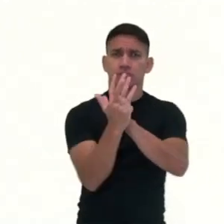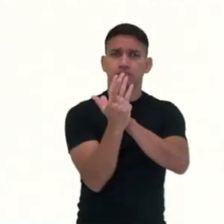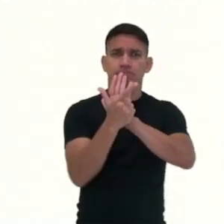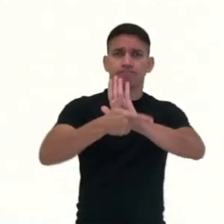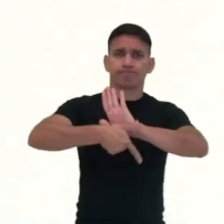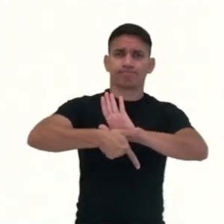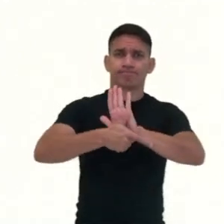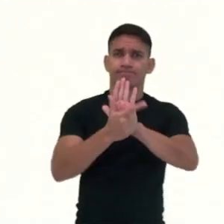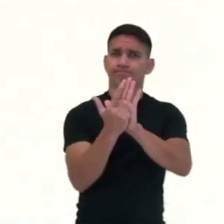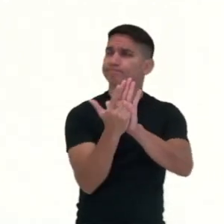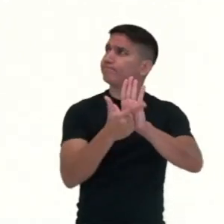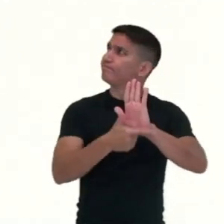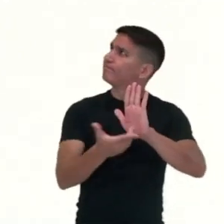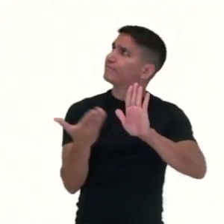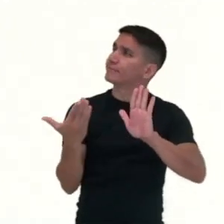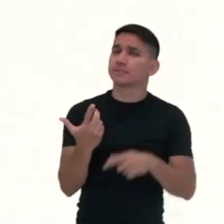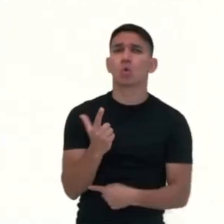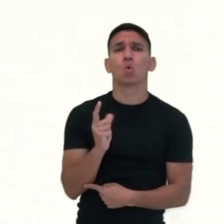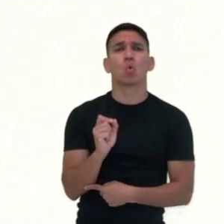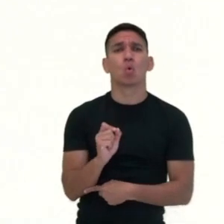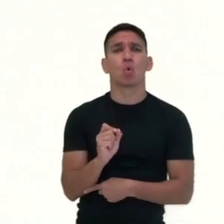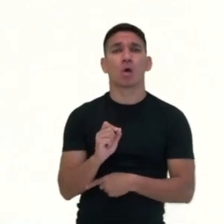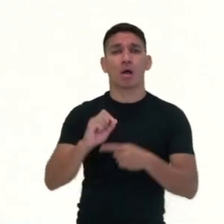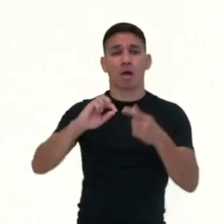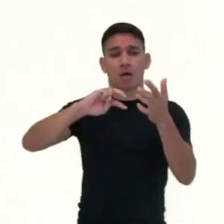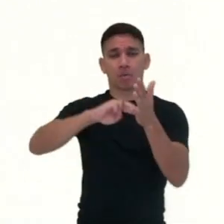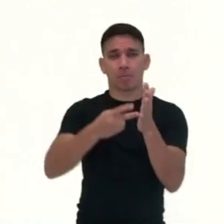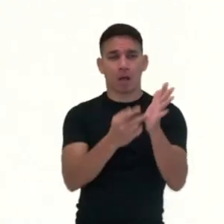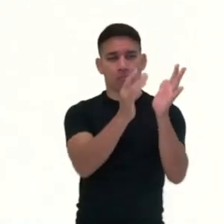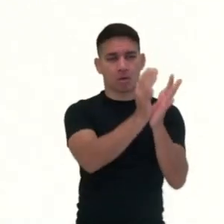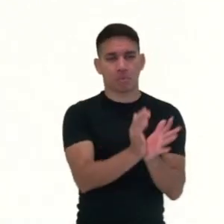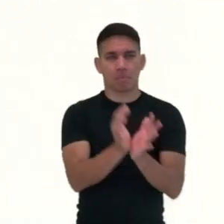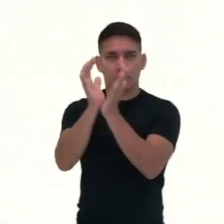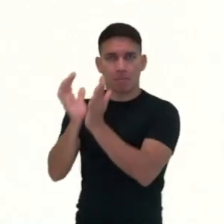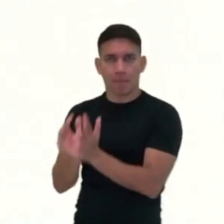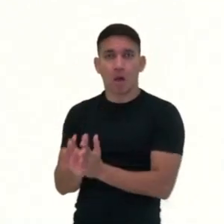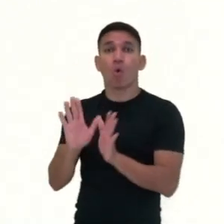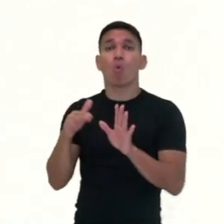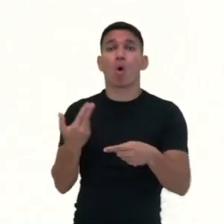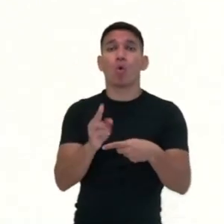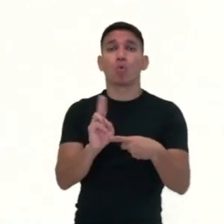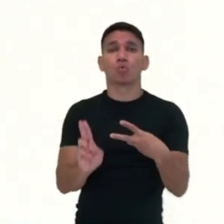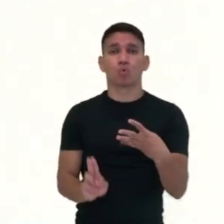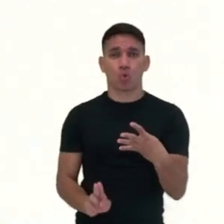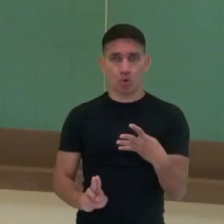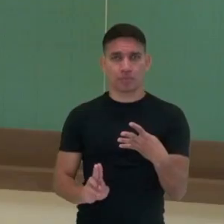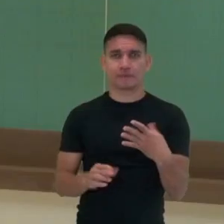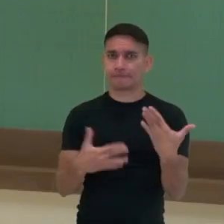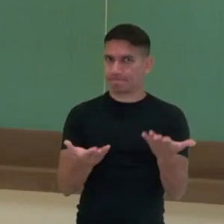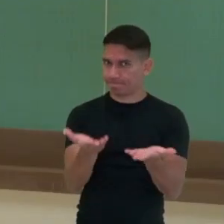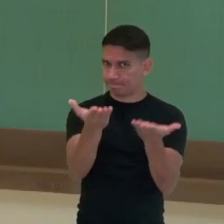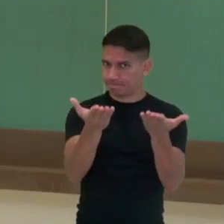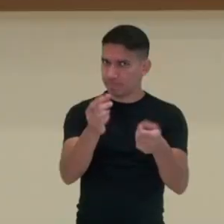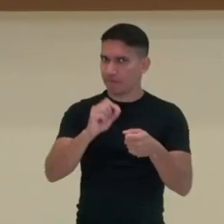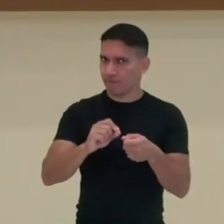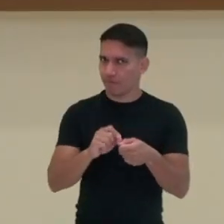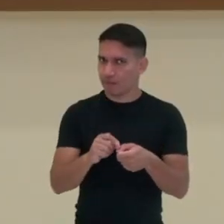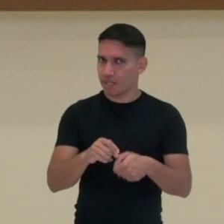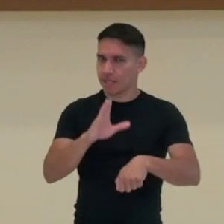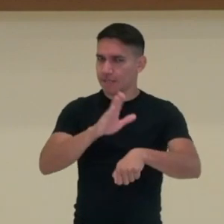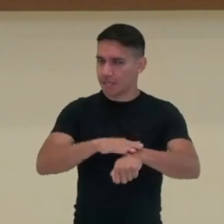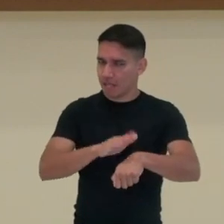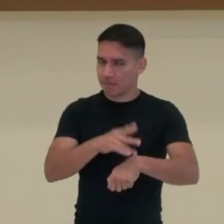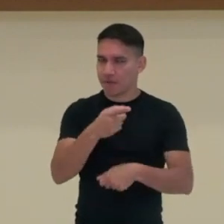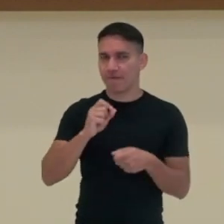observe nesses aí que a gente tem. E classifique-o em reto, raso, agudo ou obtuso. Que tal, hein? Então, a prof vai dar